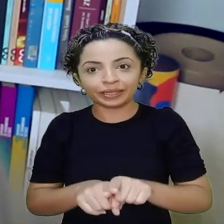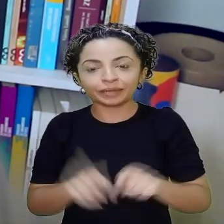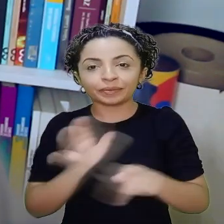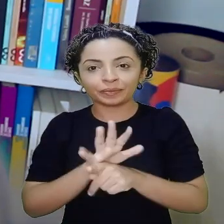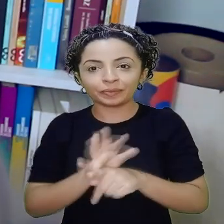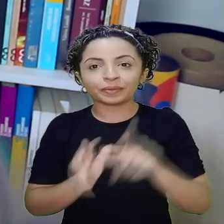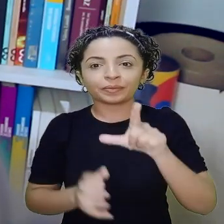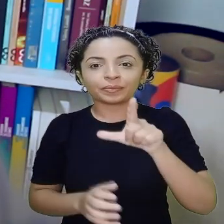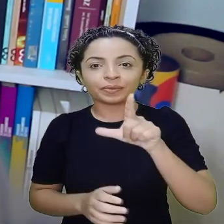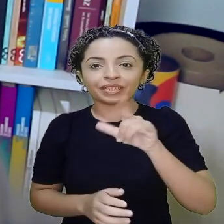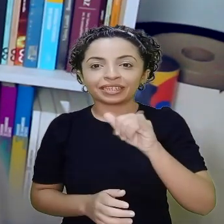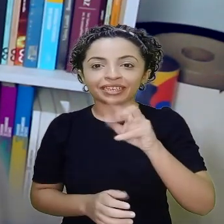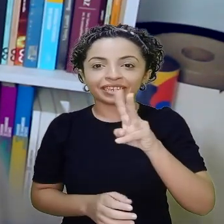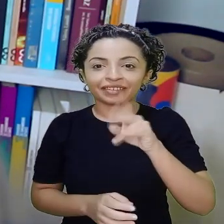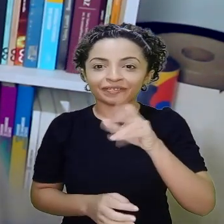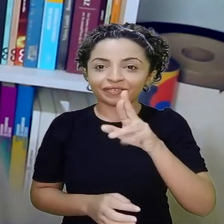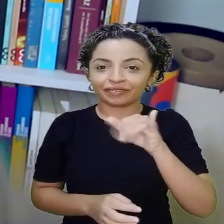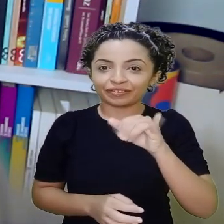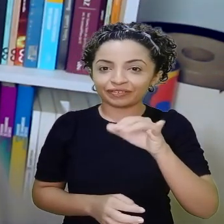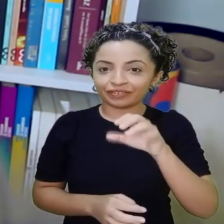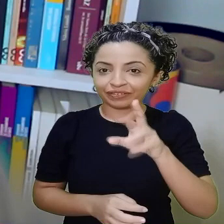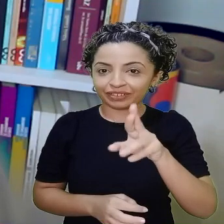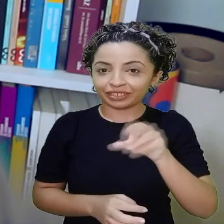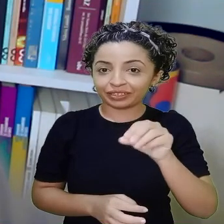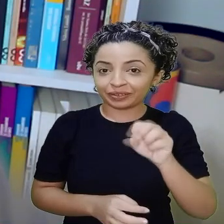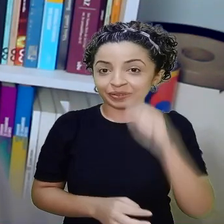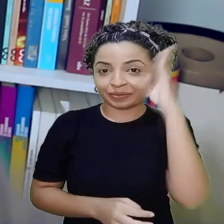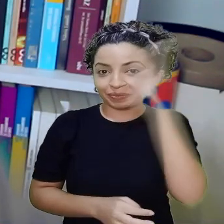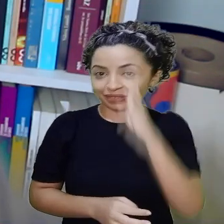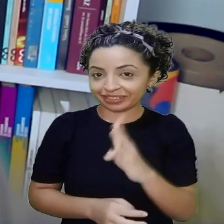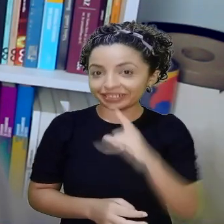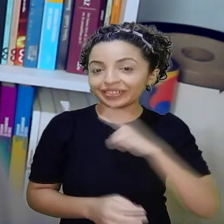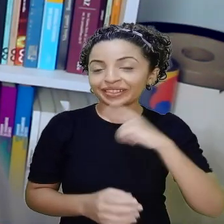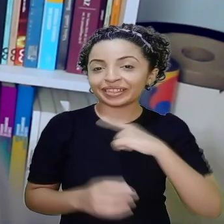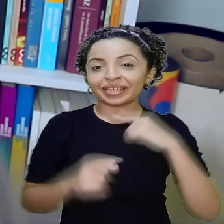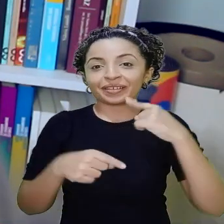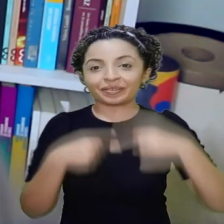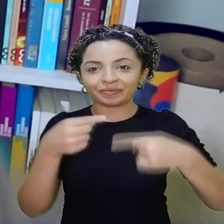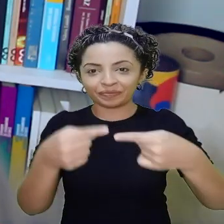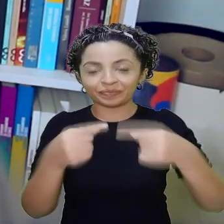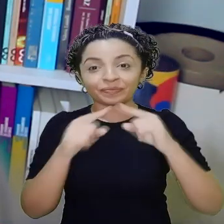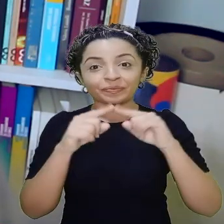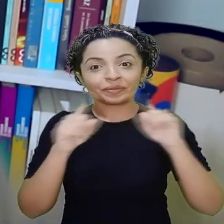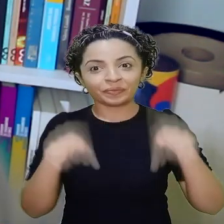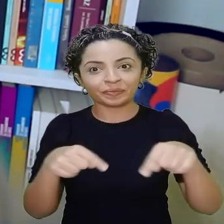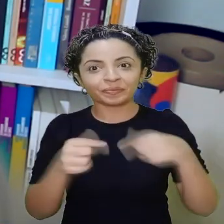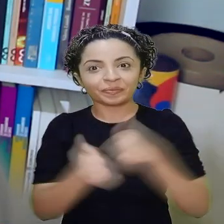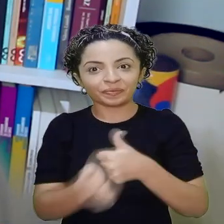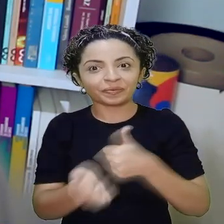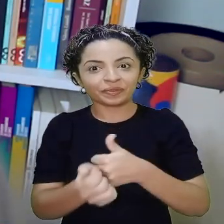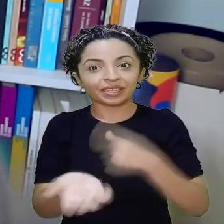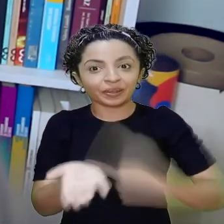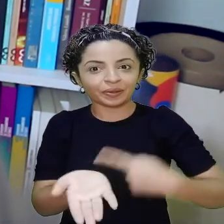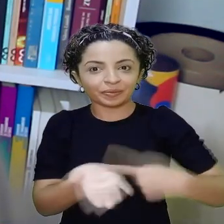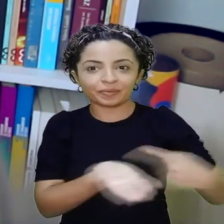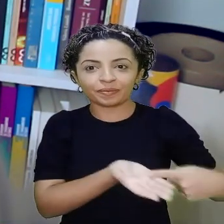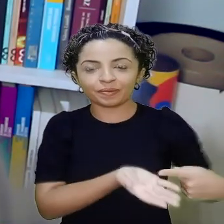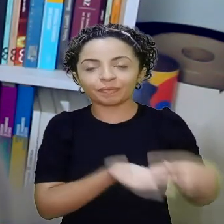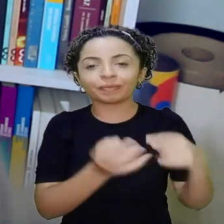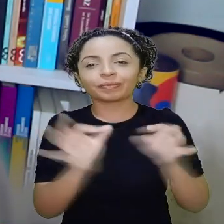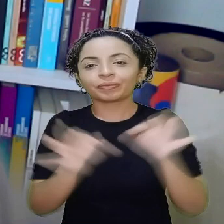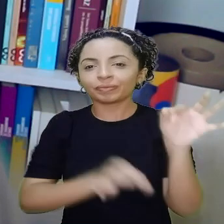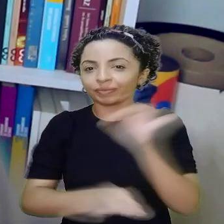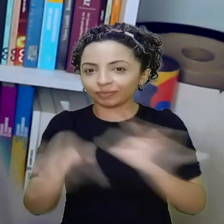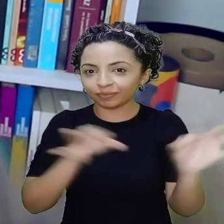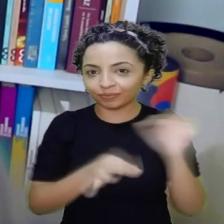aqui para tornar a Seleção Literária sempre mais acessível. E nossos projetos também, Livreiros do Brasil, tem ganhado uma repercussão, saiu em jornal. Enfim,